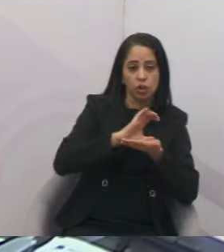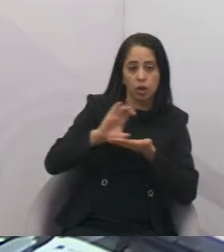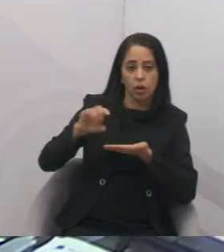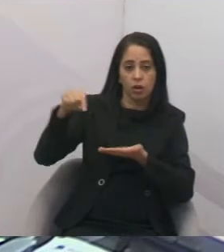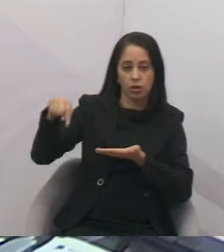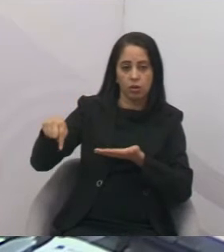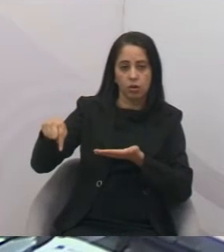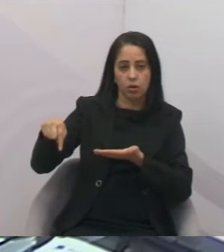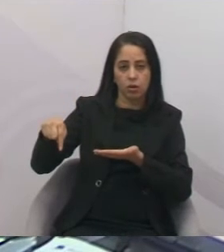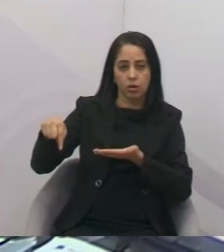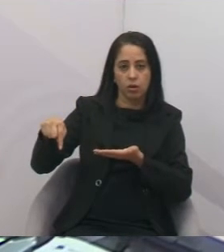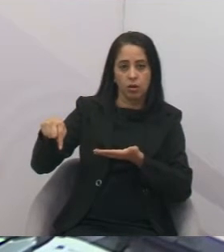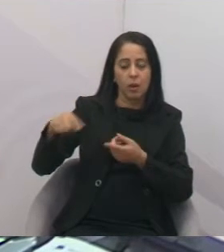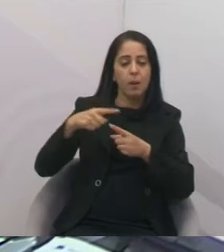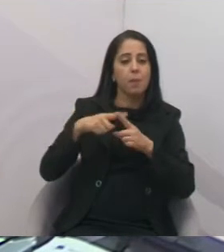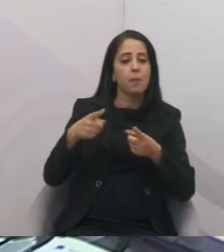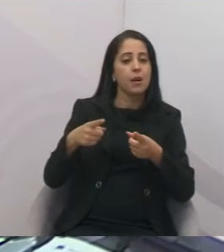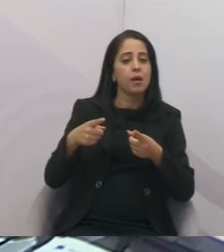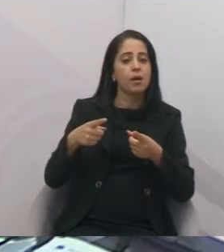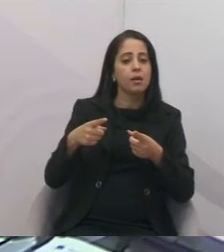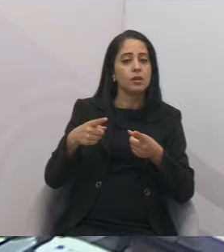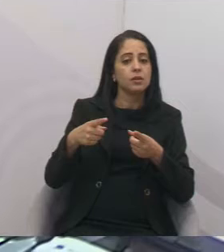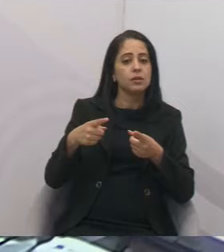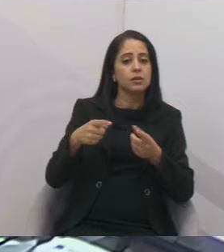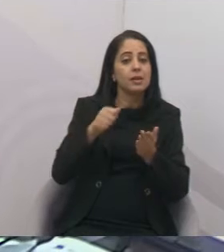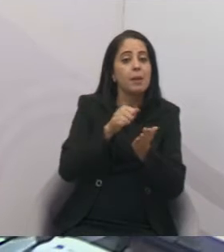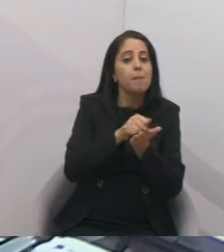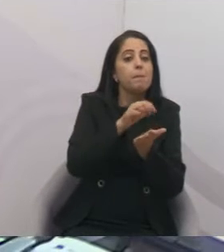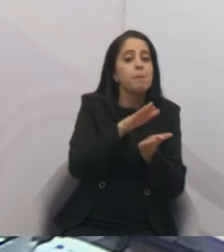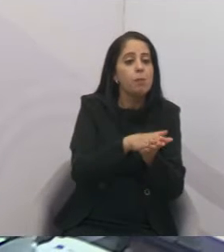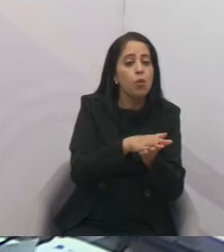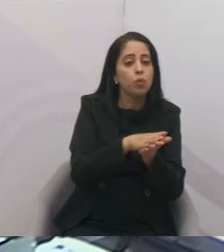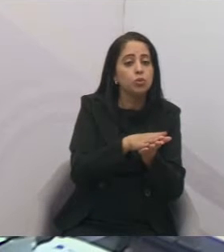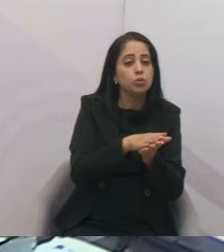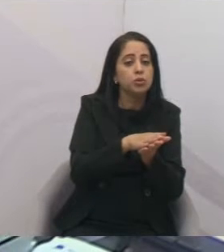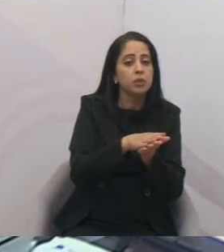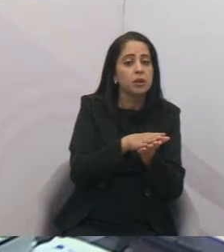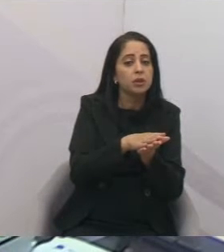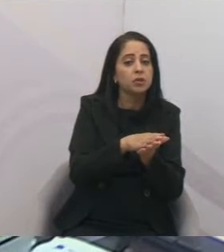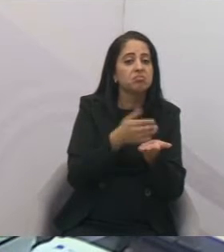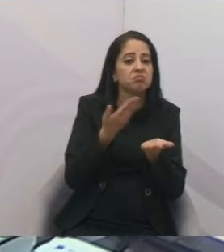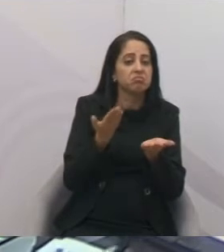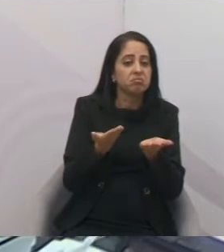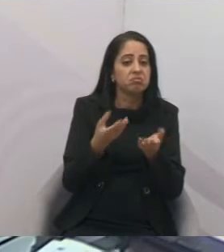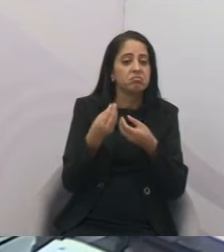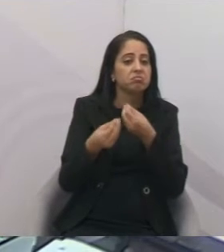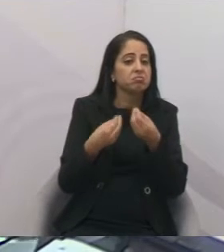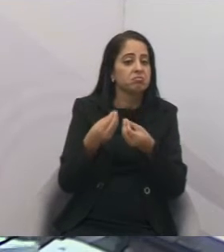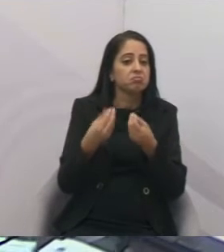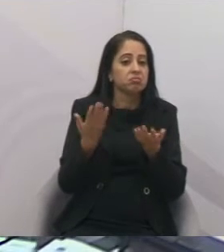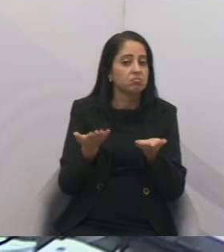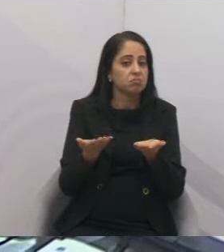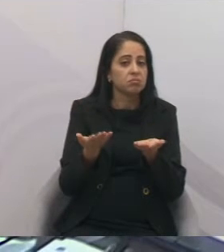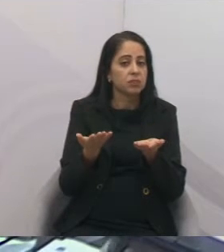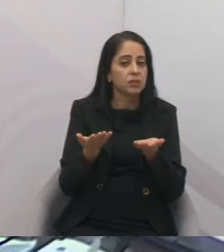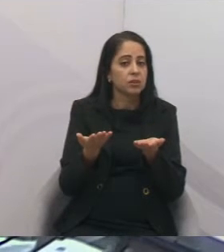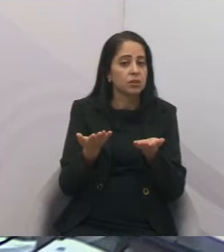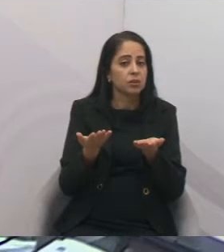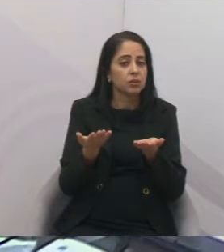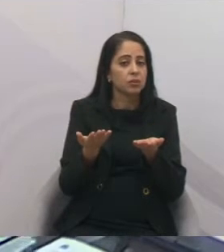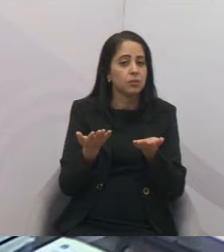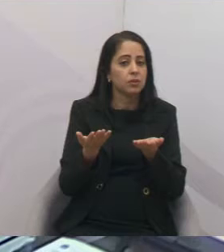serão destinados. Mas quando a gente tem uma aplicação de multa decorrente de um licenciamento ou de um não